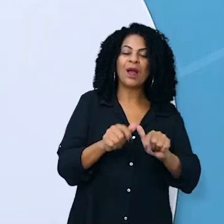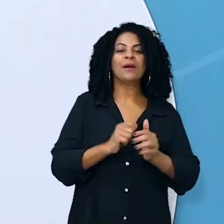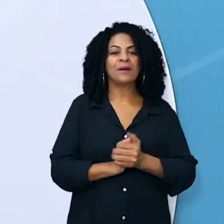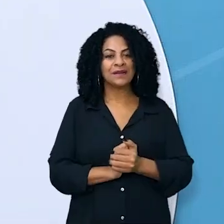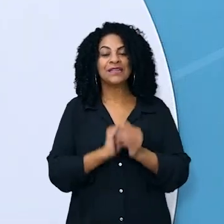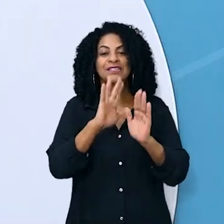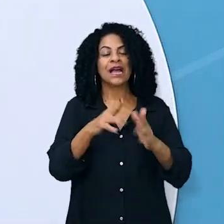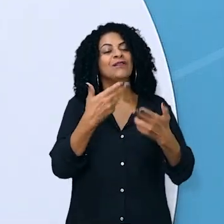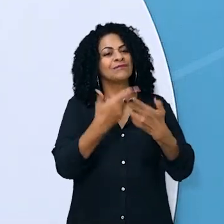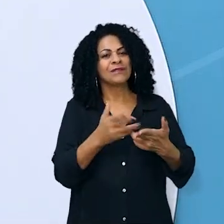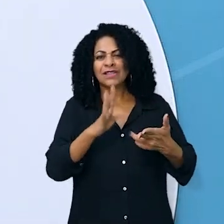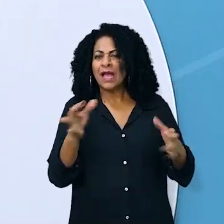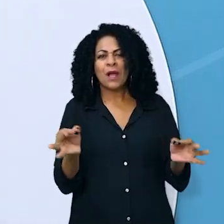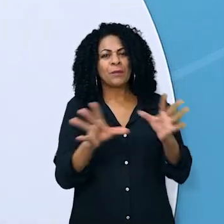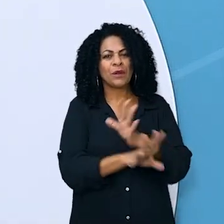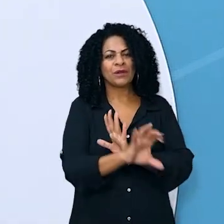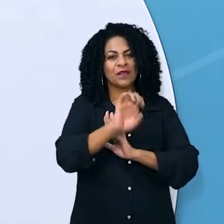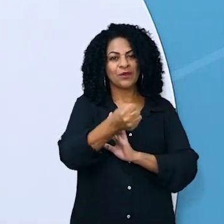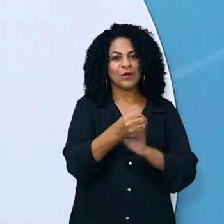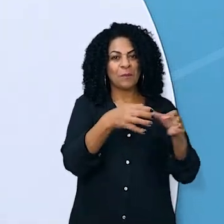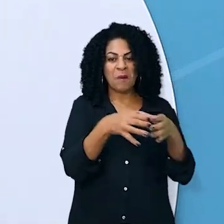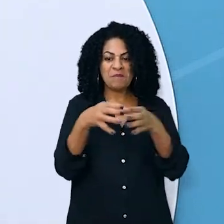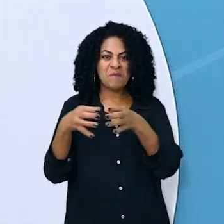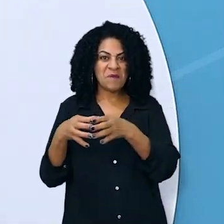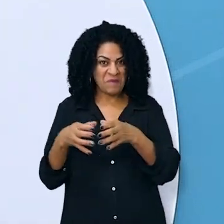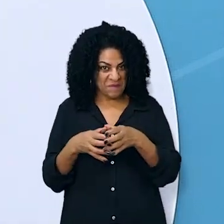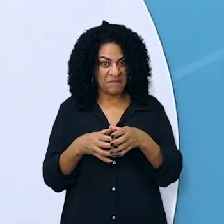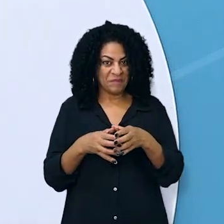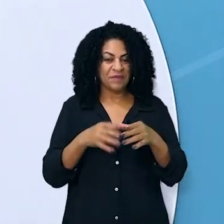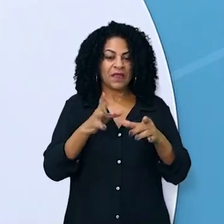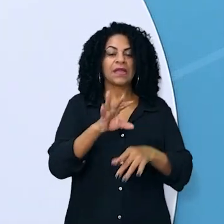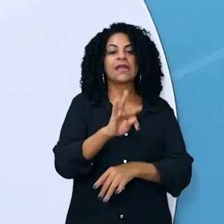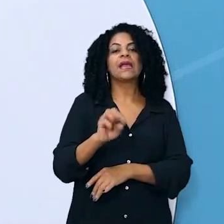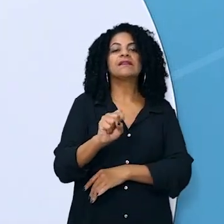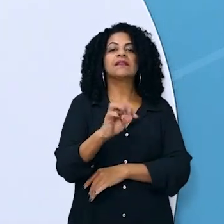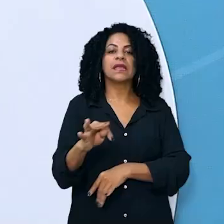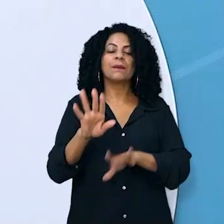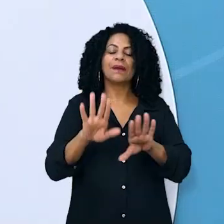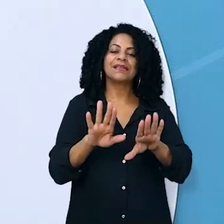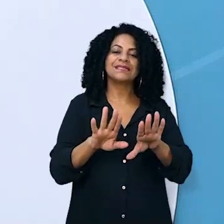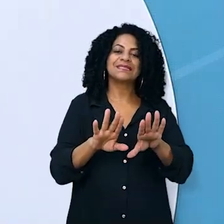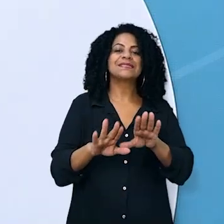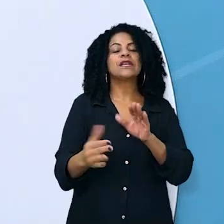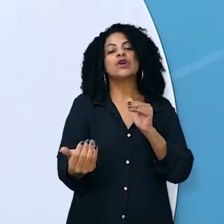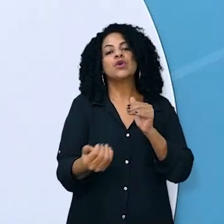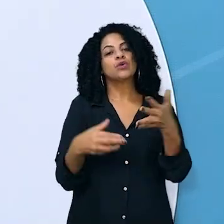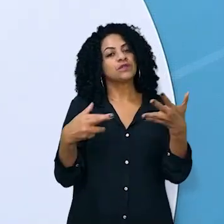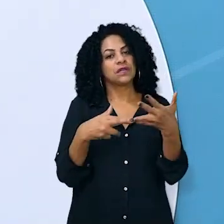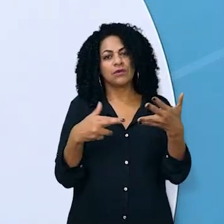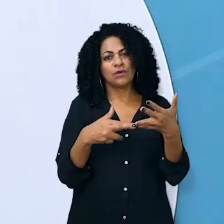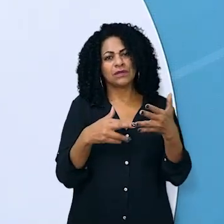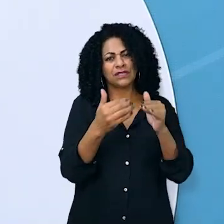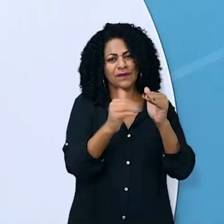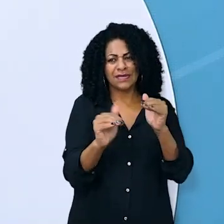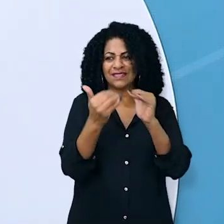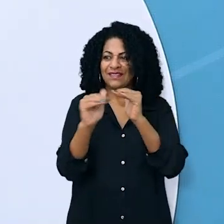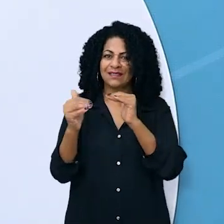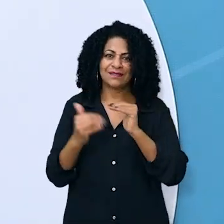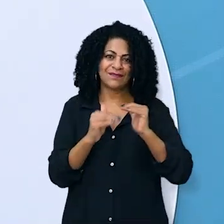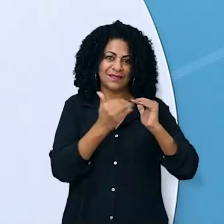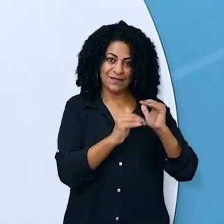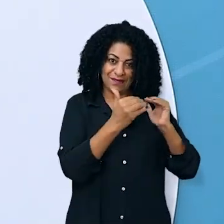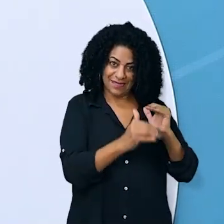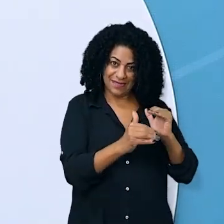estava pacificado nas 8 turmas do TST, mas o grande número de recursos em razão de divergências entre os tribunais